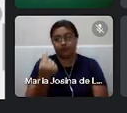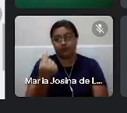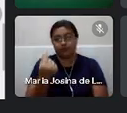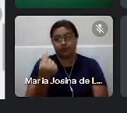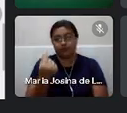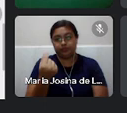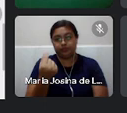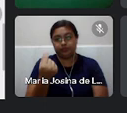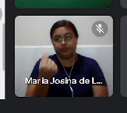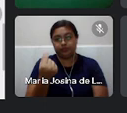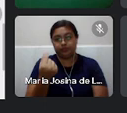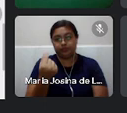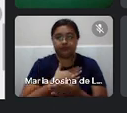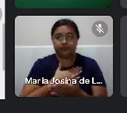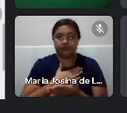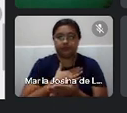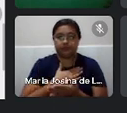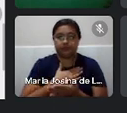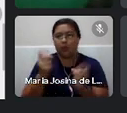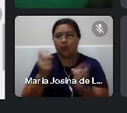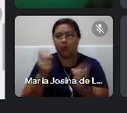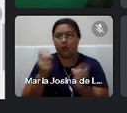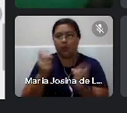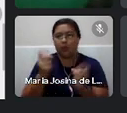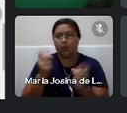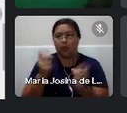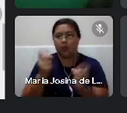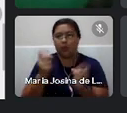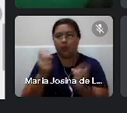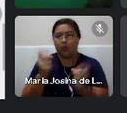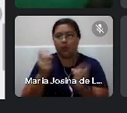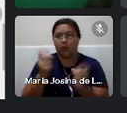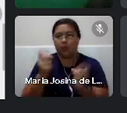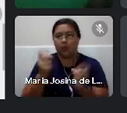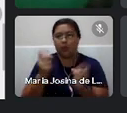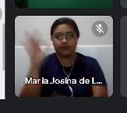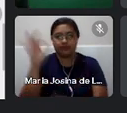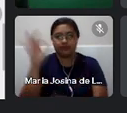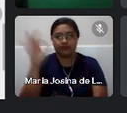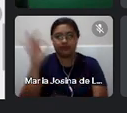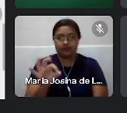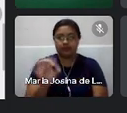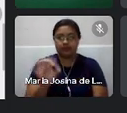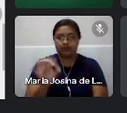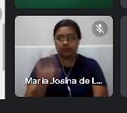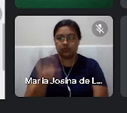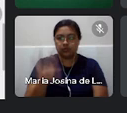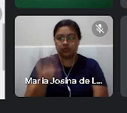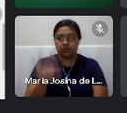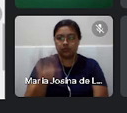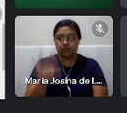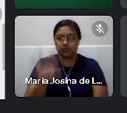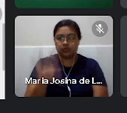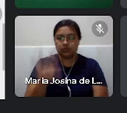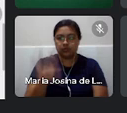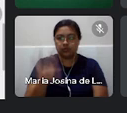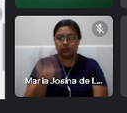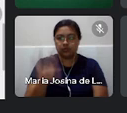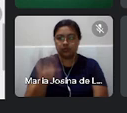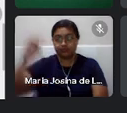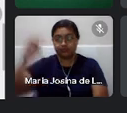3 descontos, o valor final do tênis é só fazer 0,95 ao